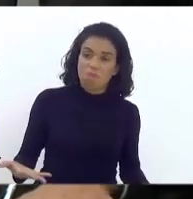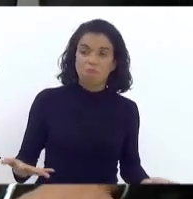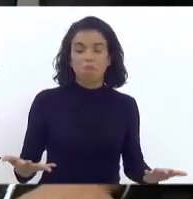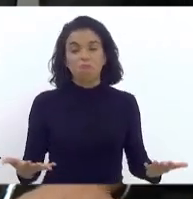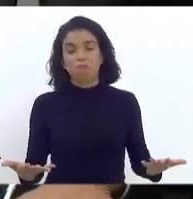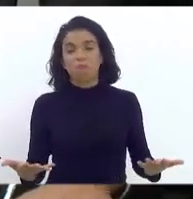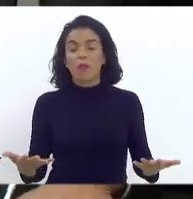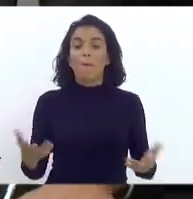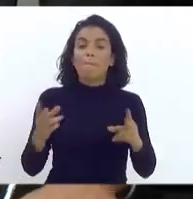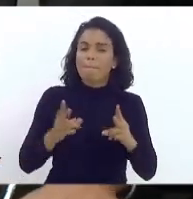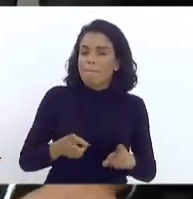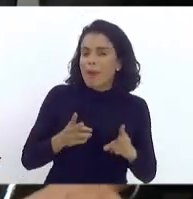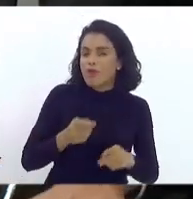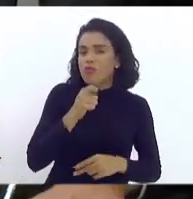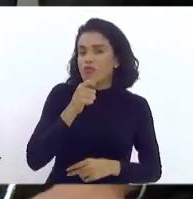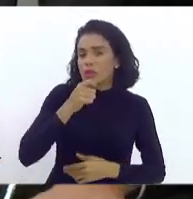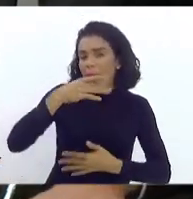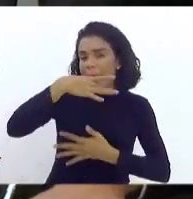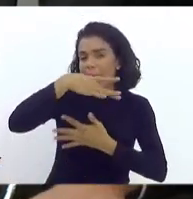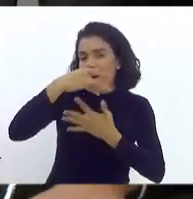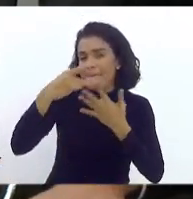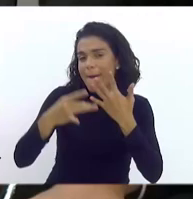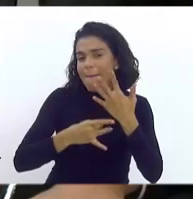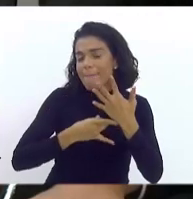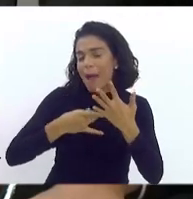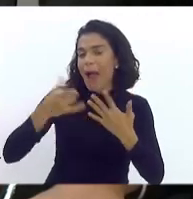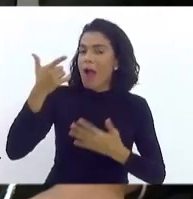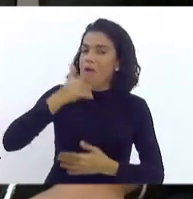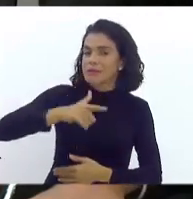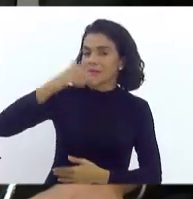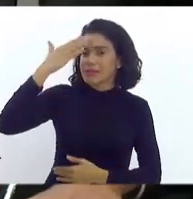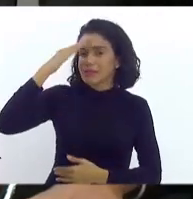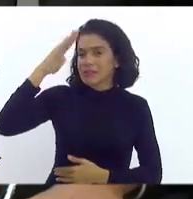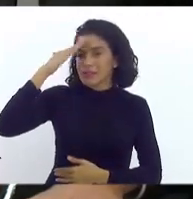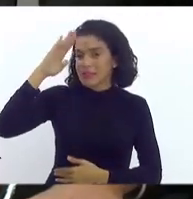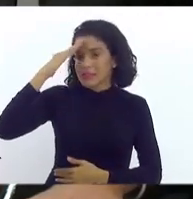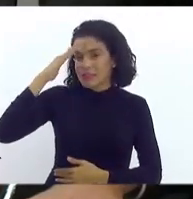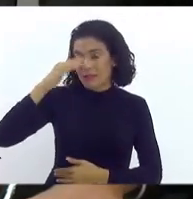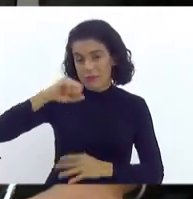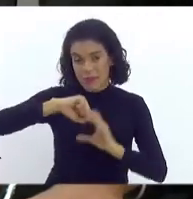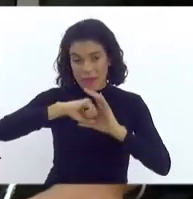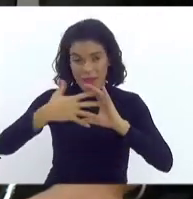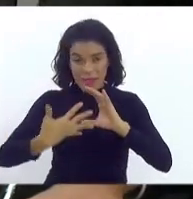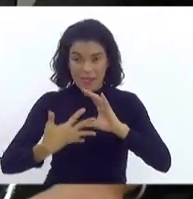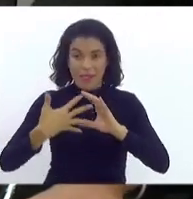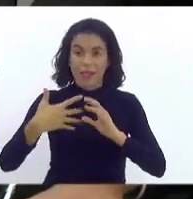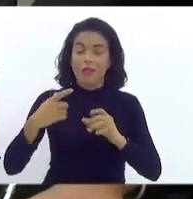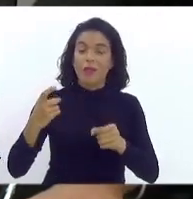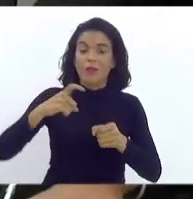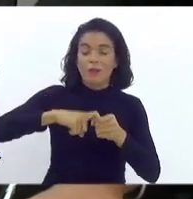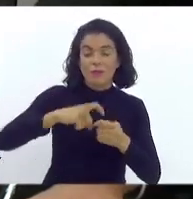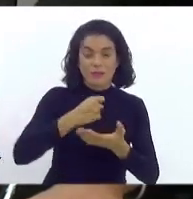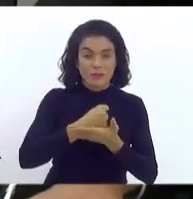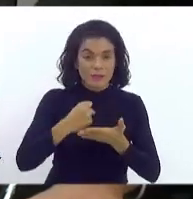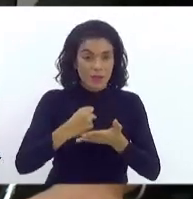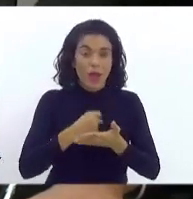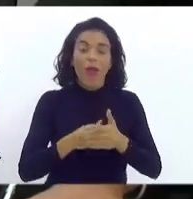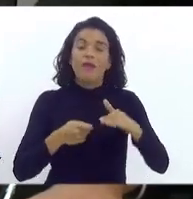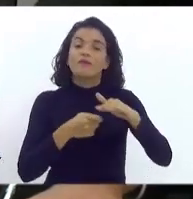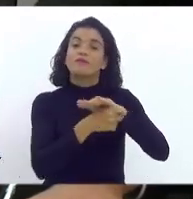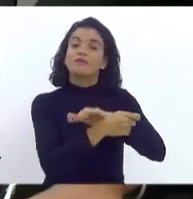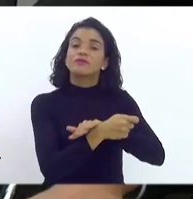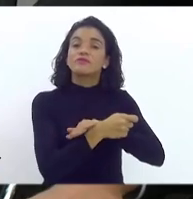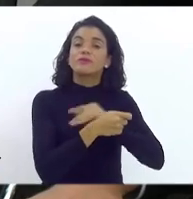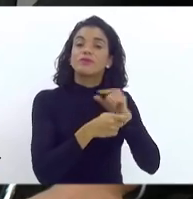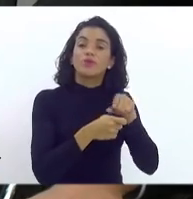que apesar de não estarem descritos, são subentendidos. A característica da nossa concessão é justamente fazer investimentos